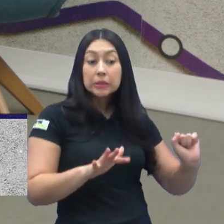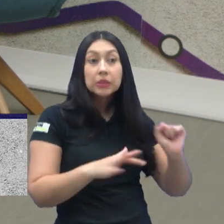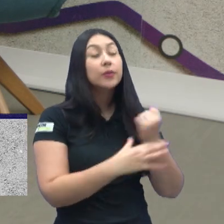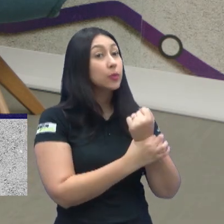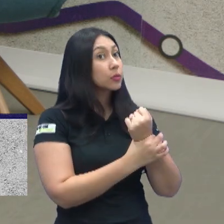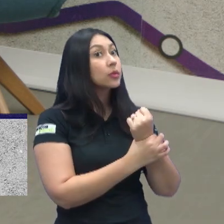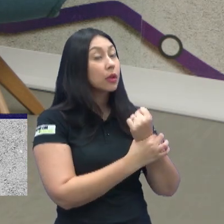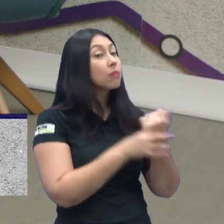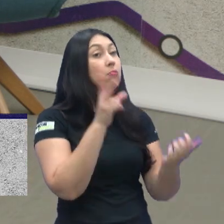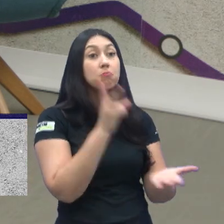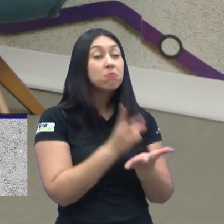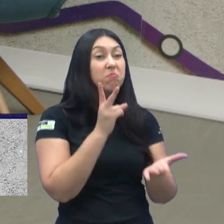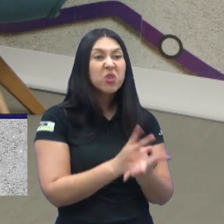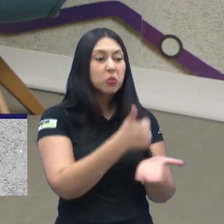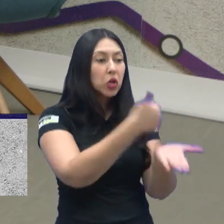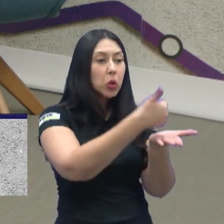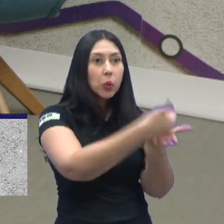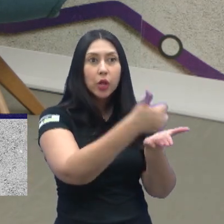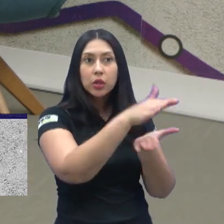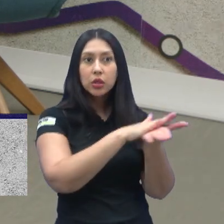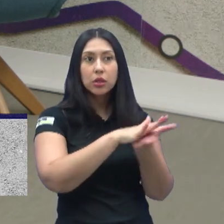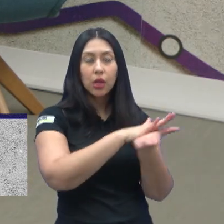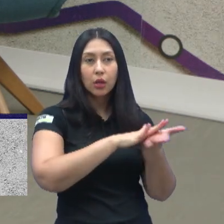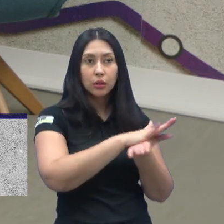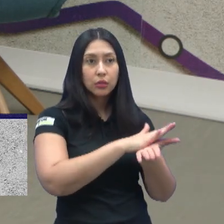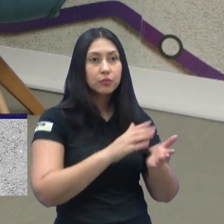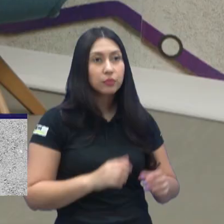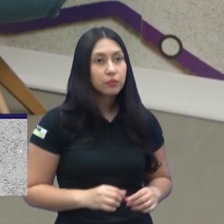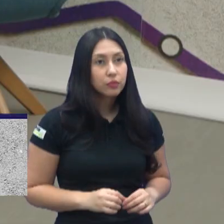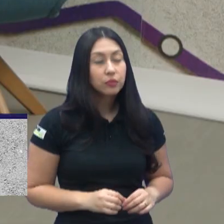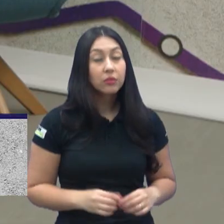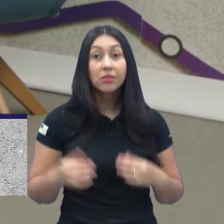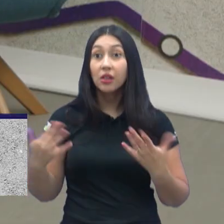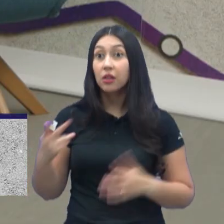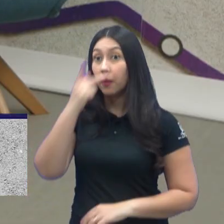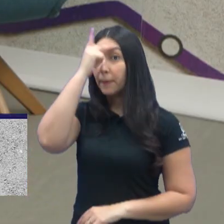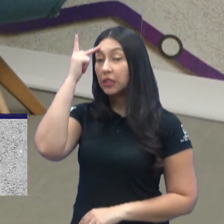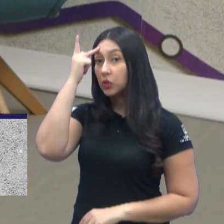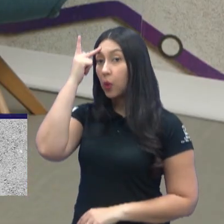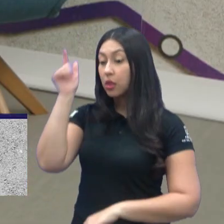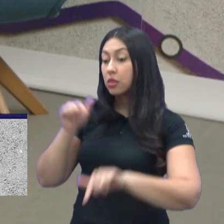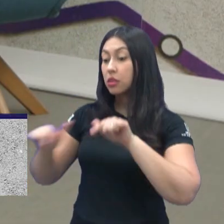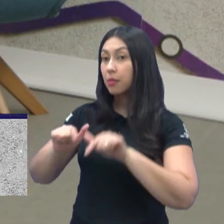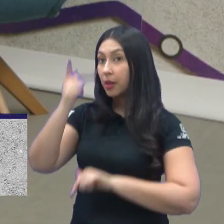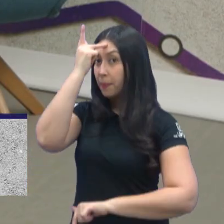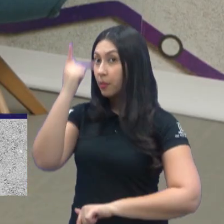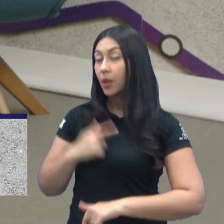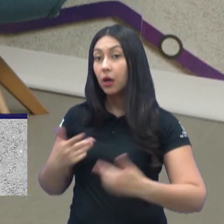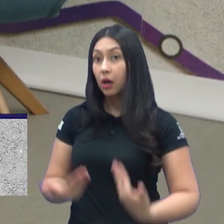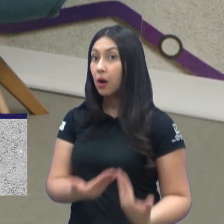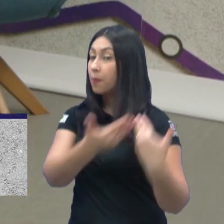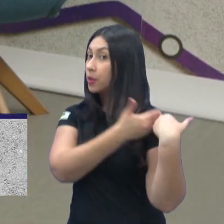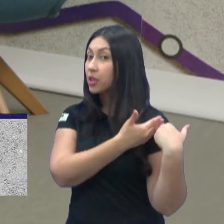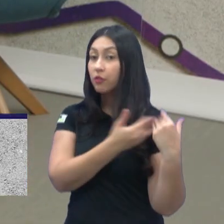né? Mesmo sem vínculo formal com a Previdência? Então, o autônomo, ele mesmo que é responsável por recolher